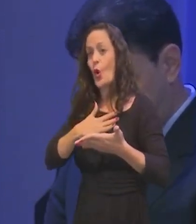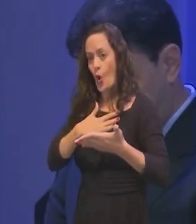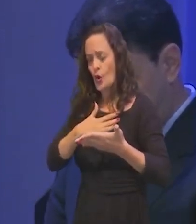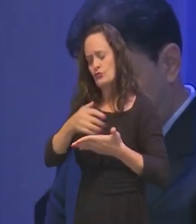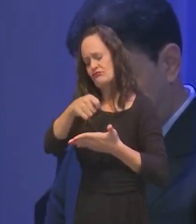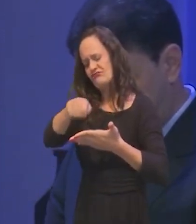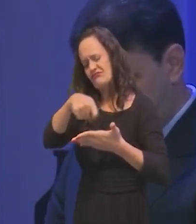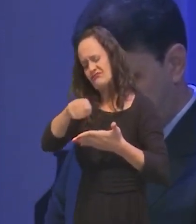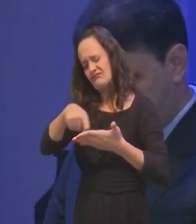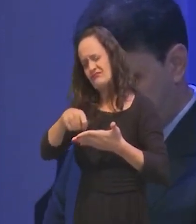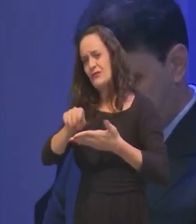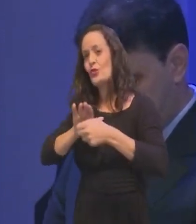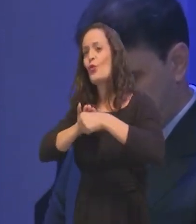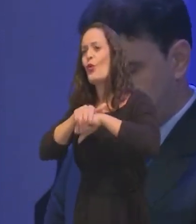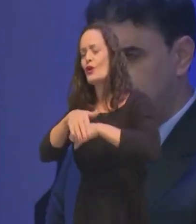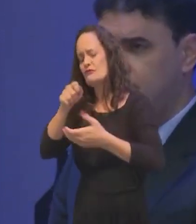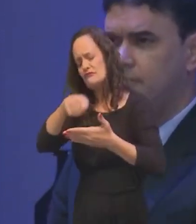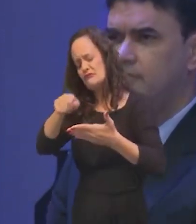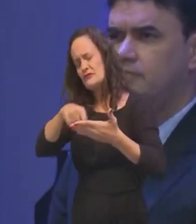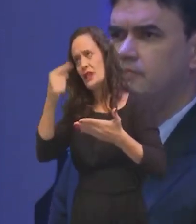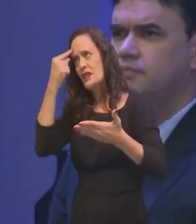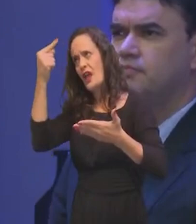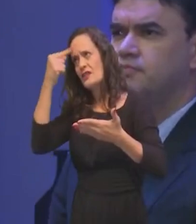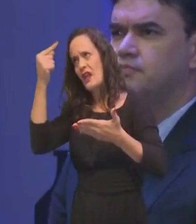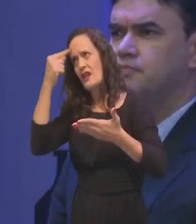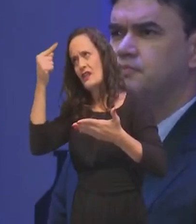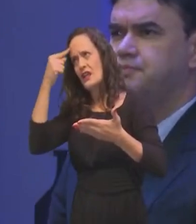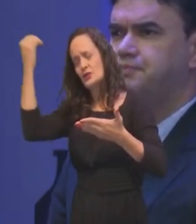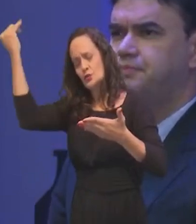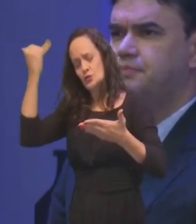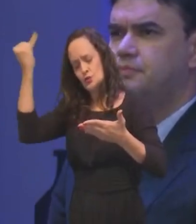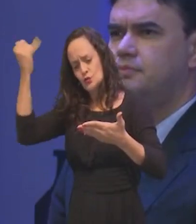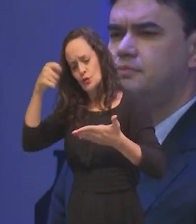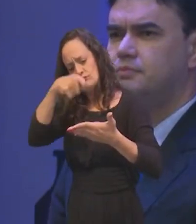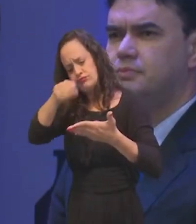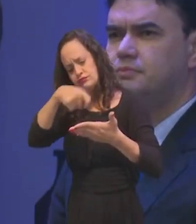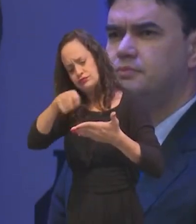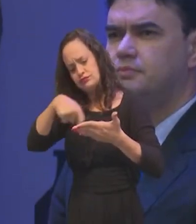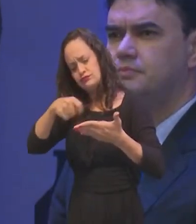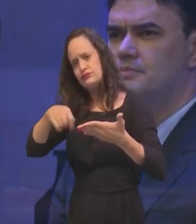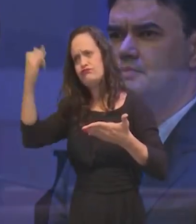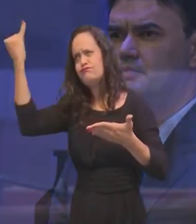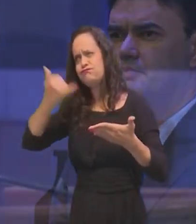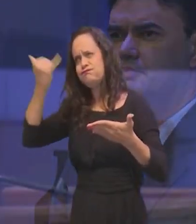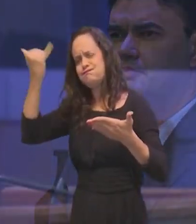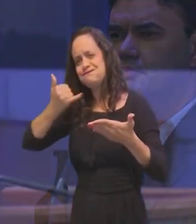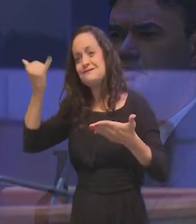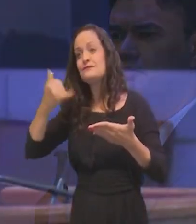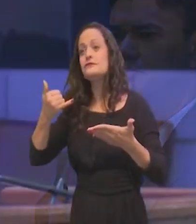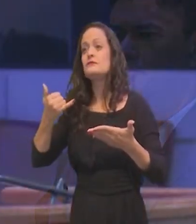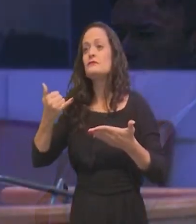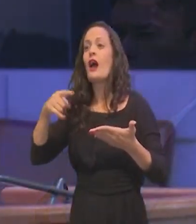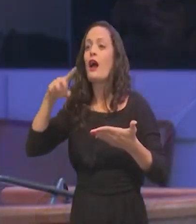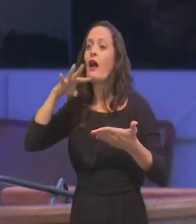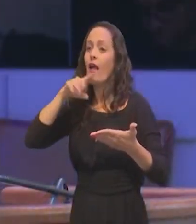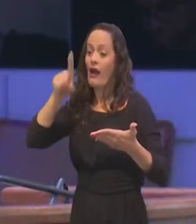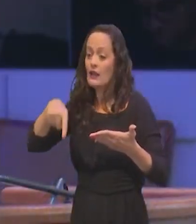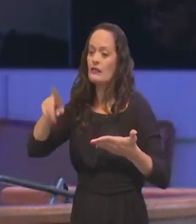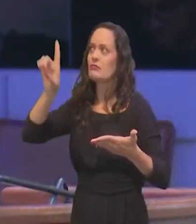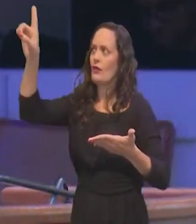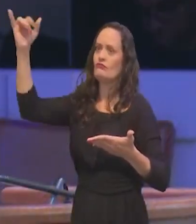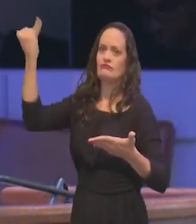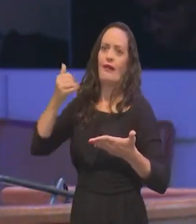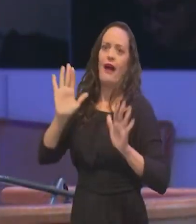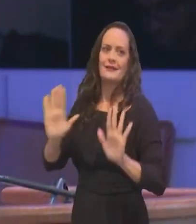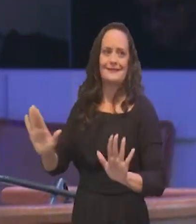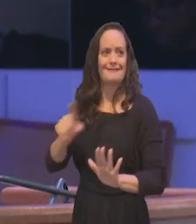prontas, com os textos e com as ideias, com aquilo que Deus ministra ao nosso coração, e creio que é assim também com